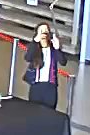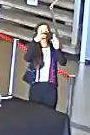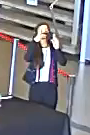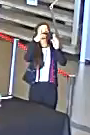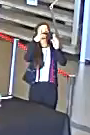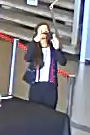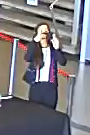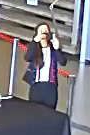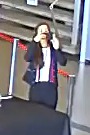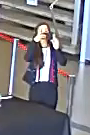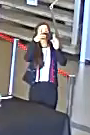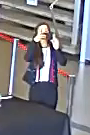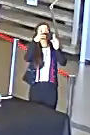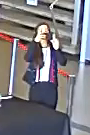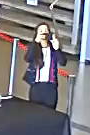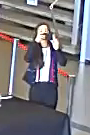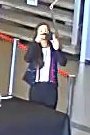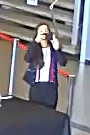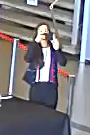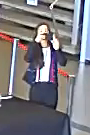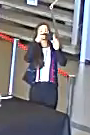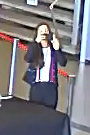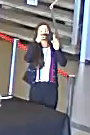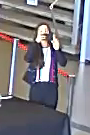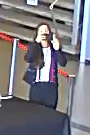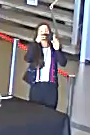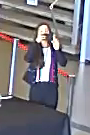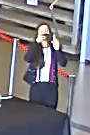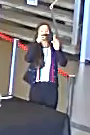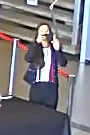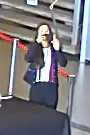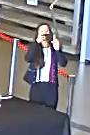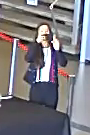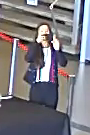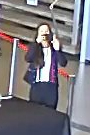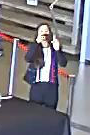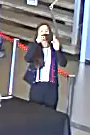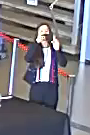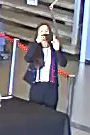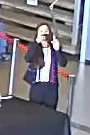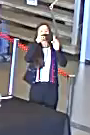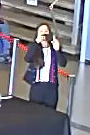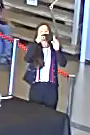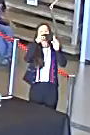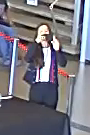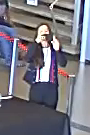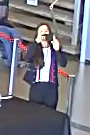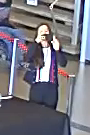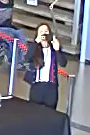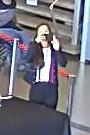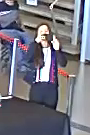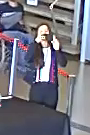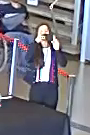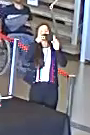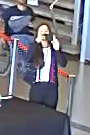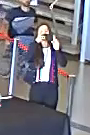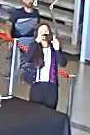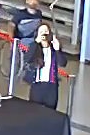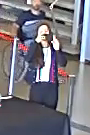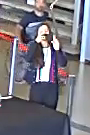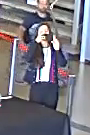dentro do ônibus e de uma forma segura e digna e eu vi eles se